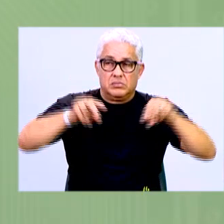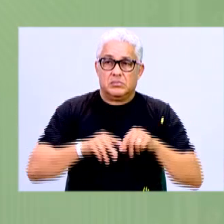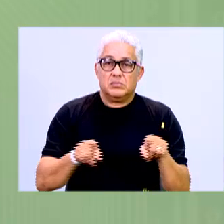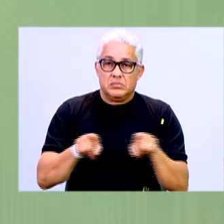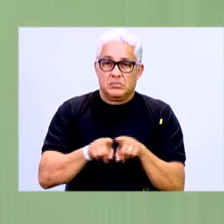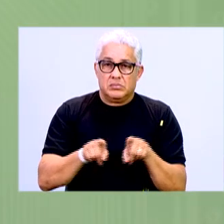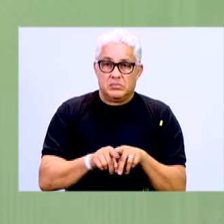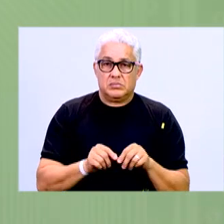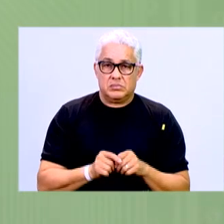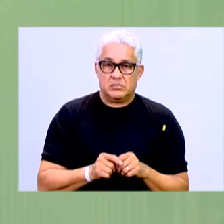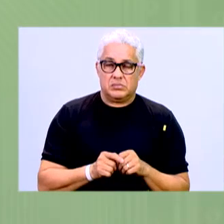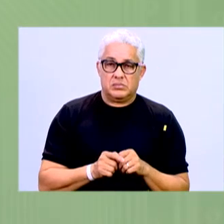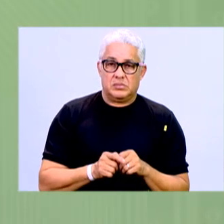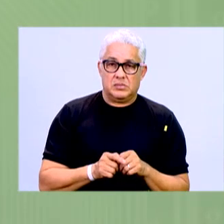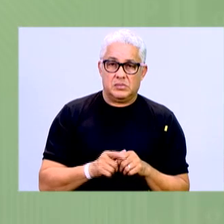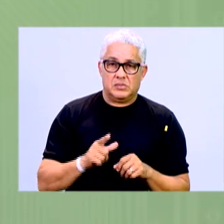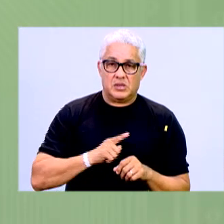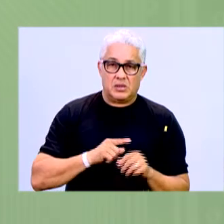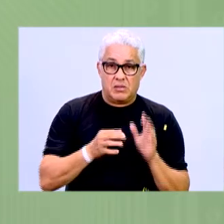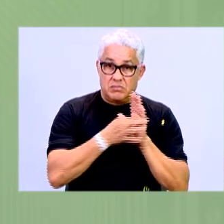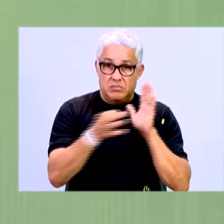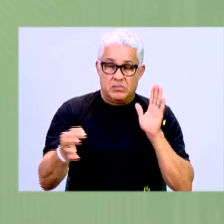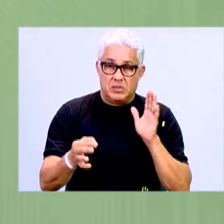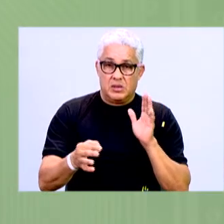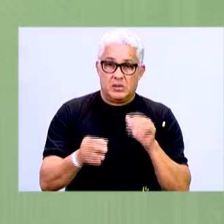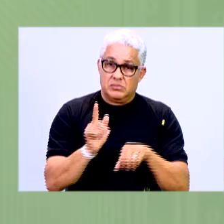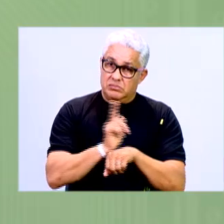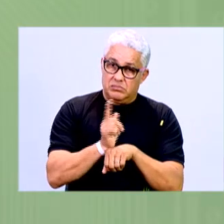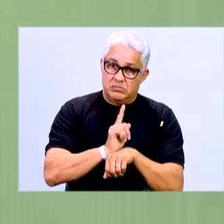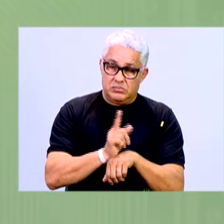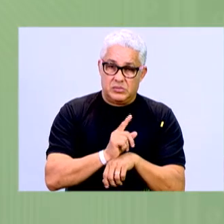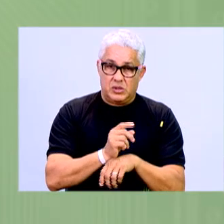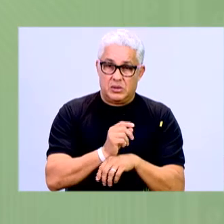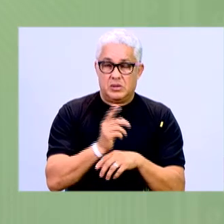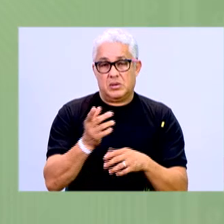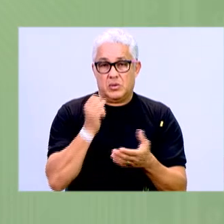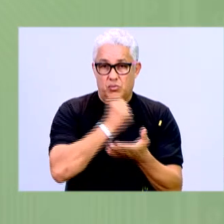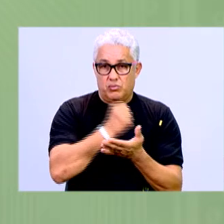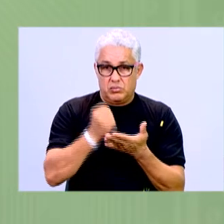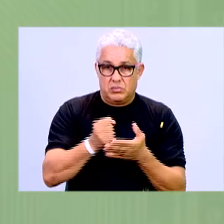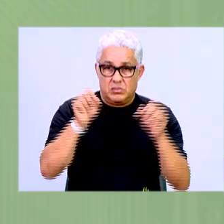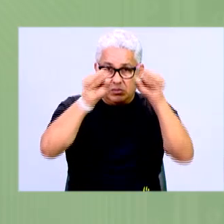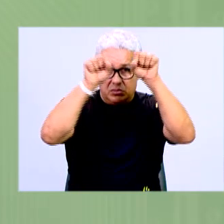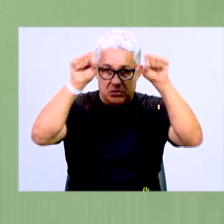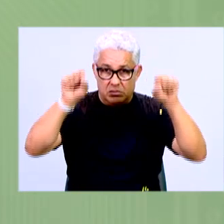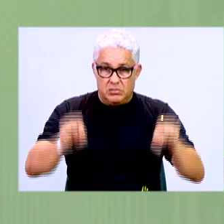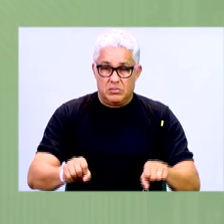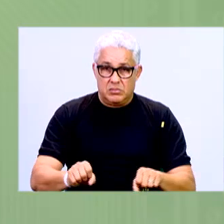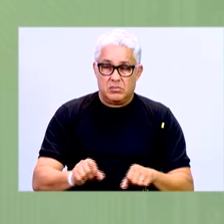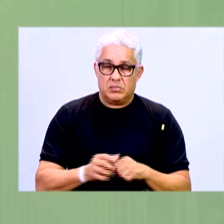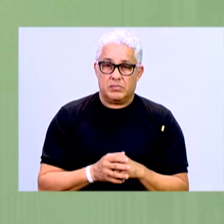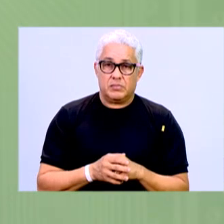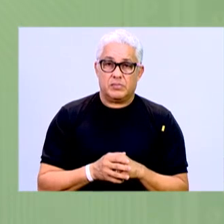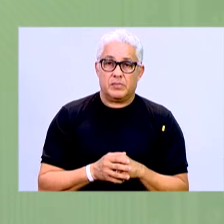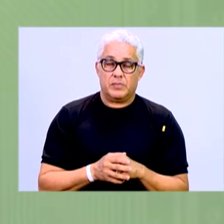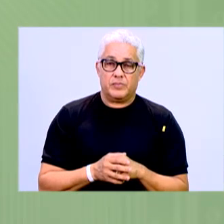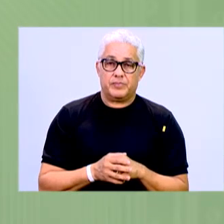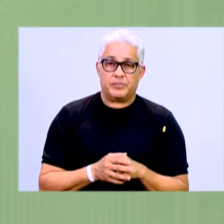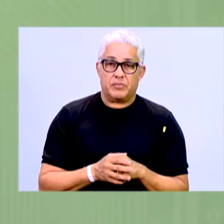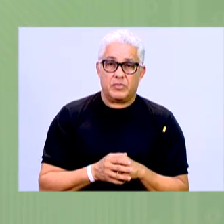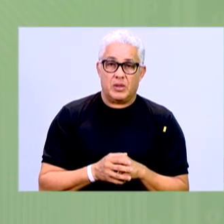e normalmente é a posição da alta gerência, de quem contratou o sistema. Ou seja, normalmente é